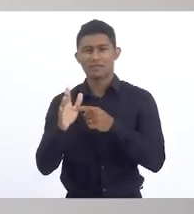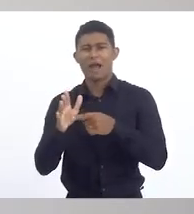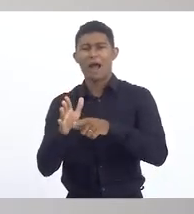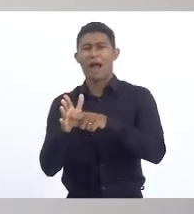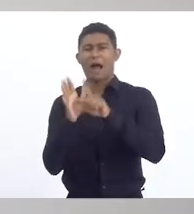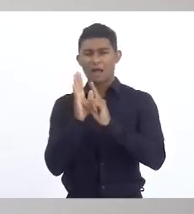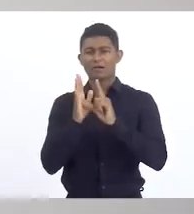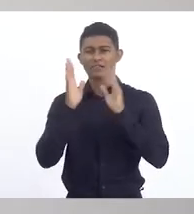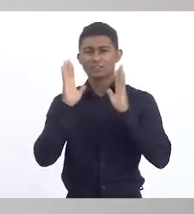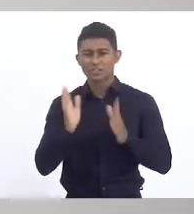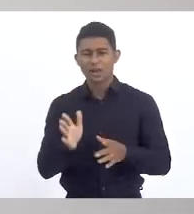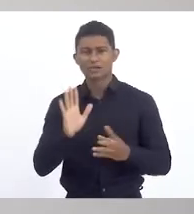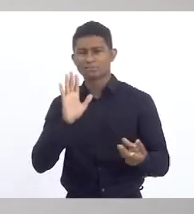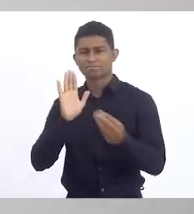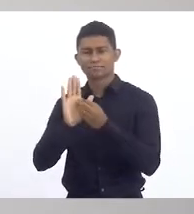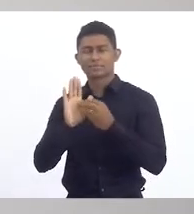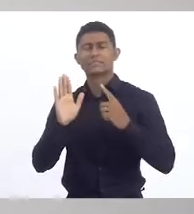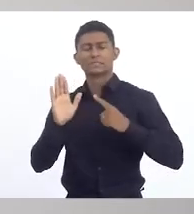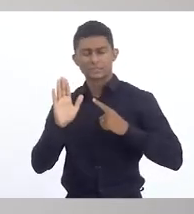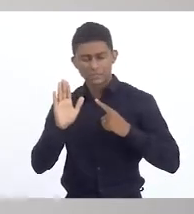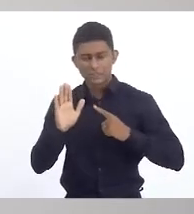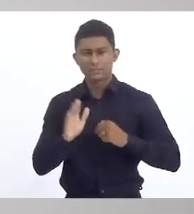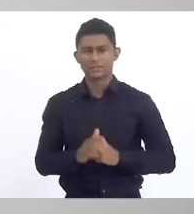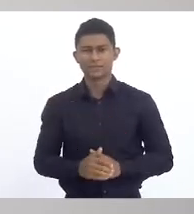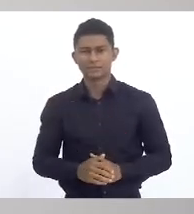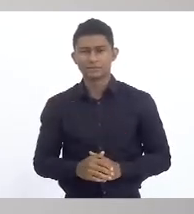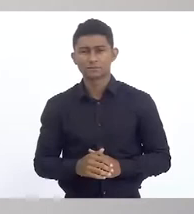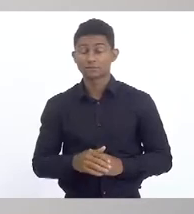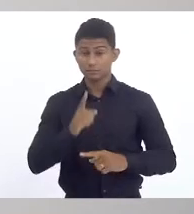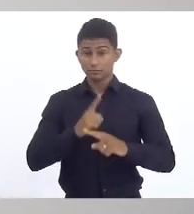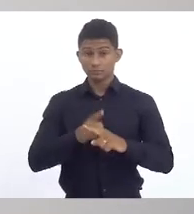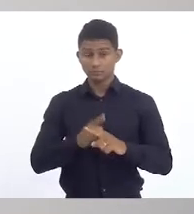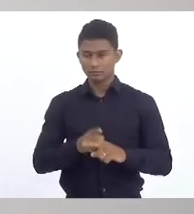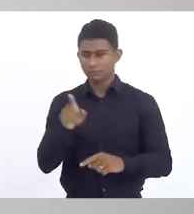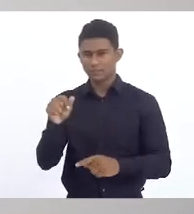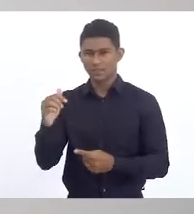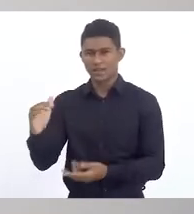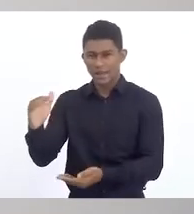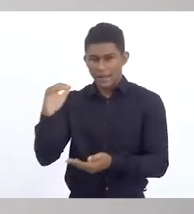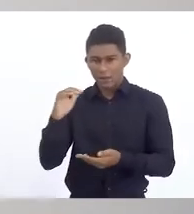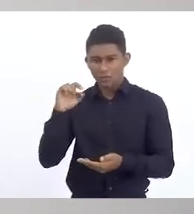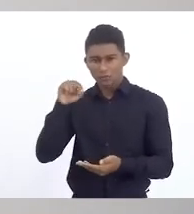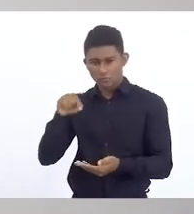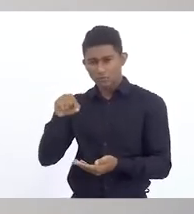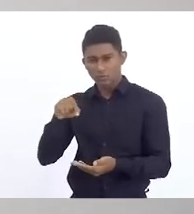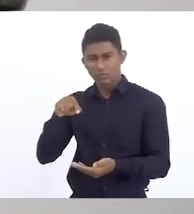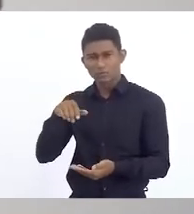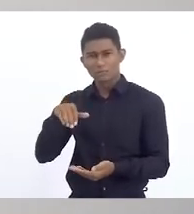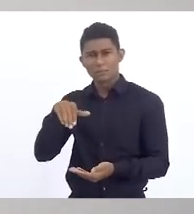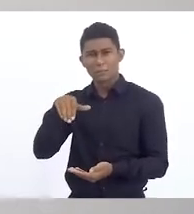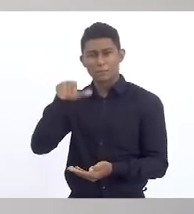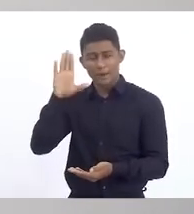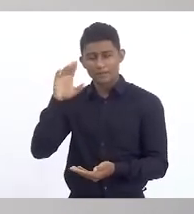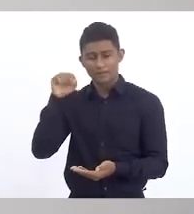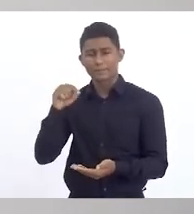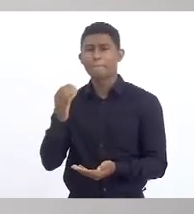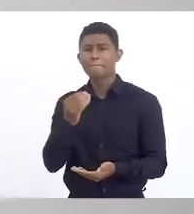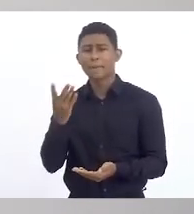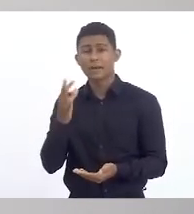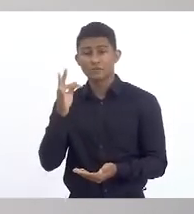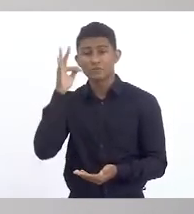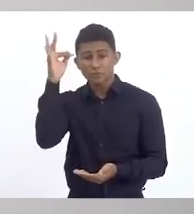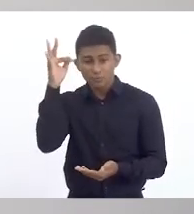apesar de ser tratado os recursos excedentes, né, da produção futura, né,